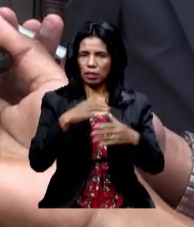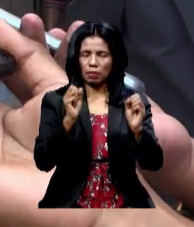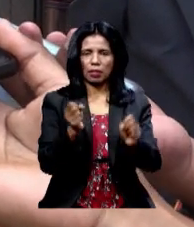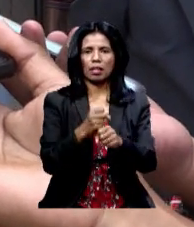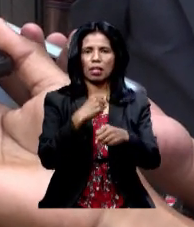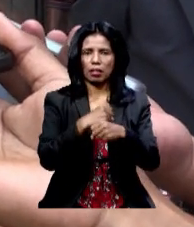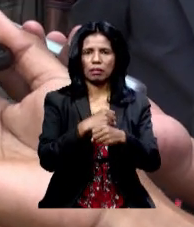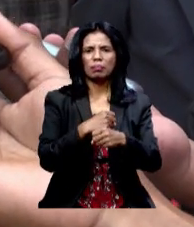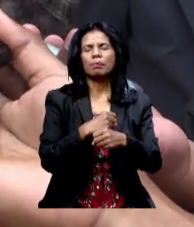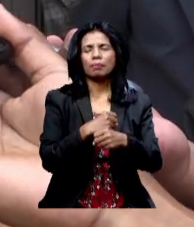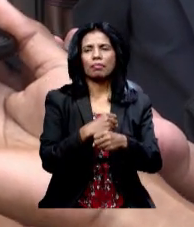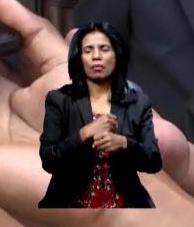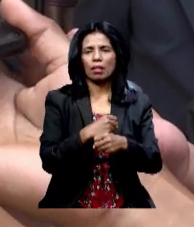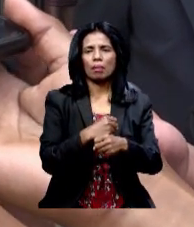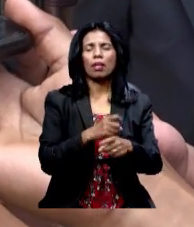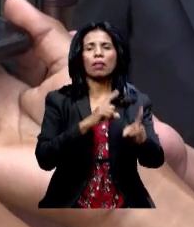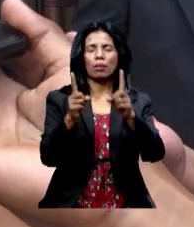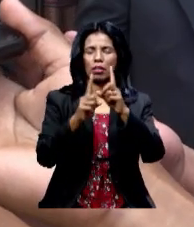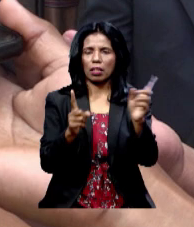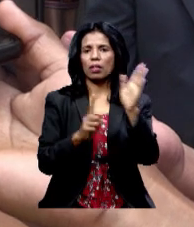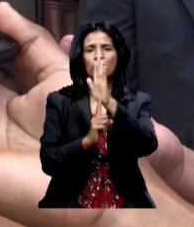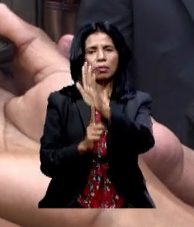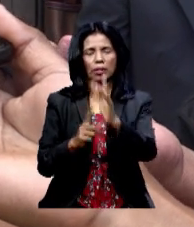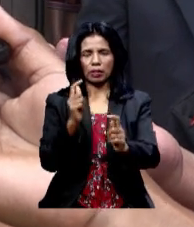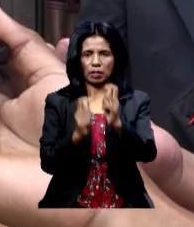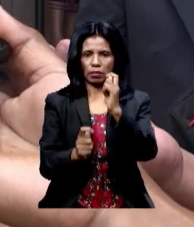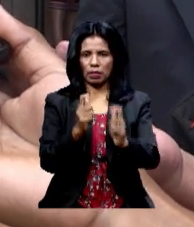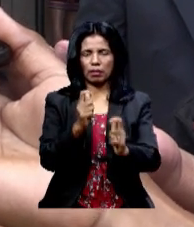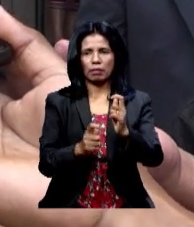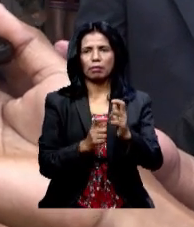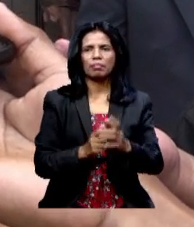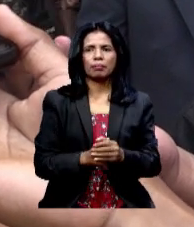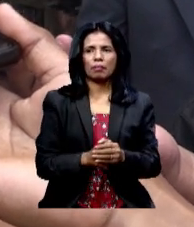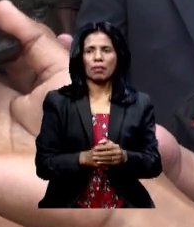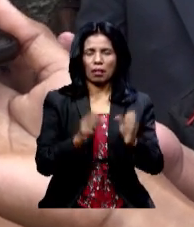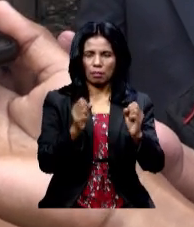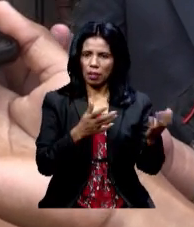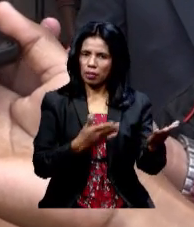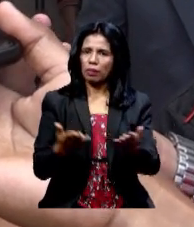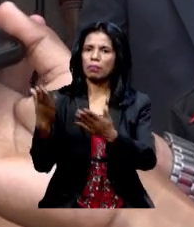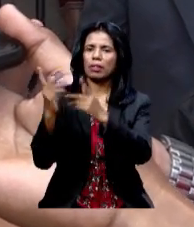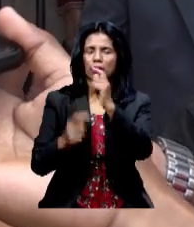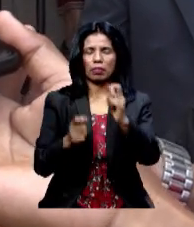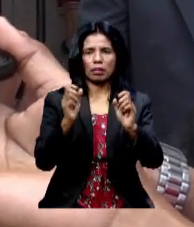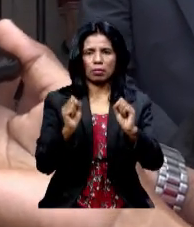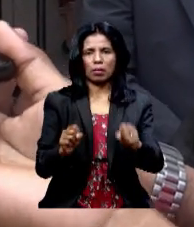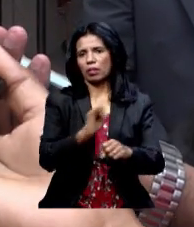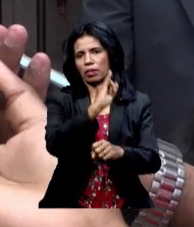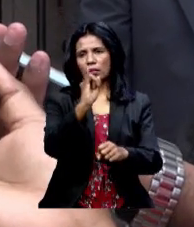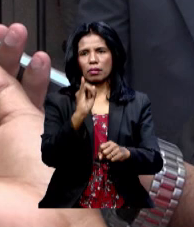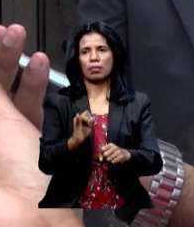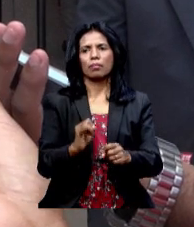mus kontestasau, oi nu masih bela lori tuh tribunal atau bela identifika atau